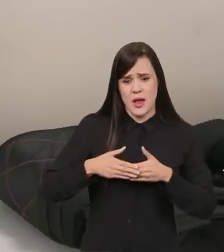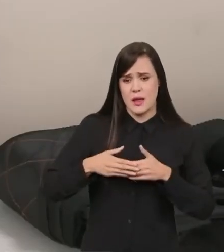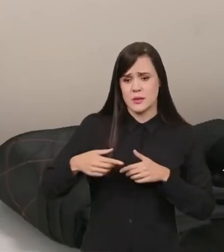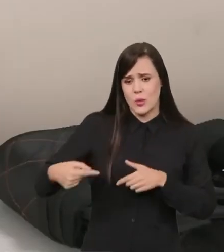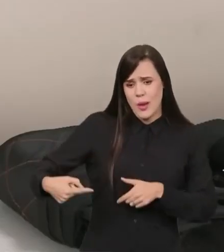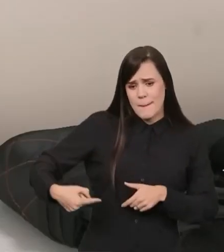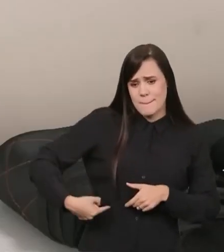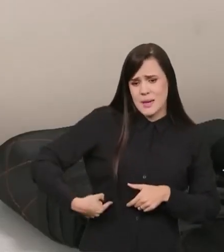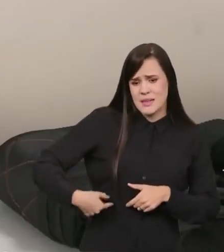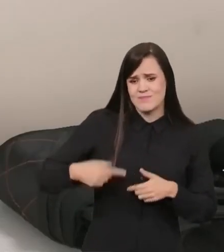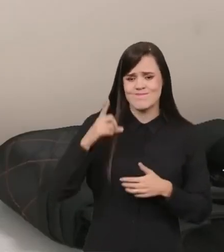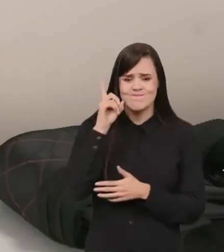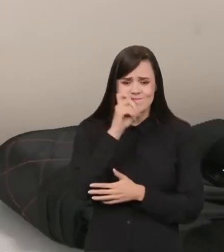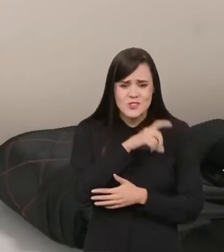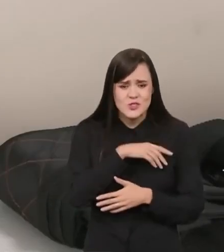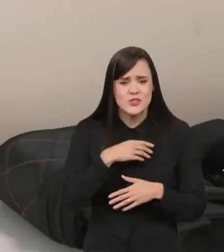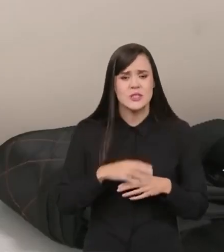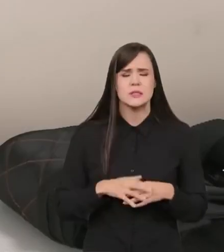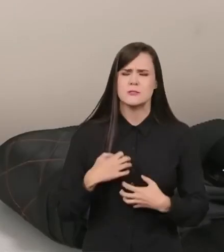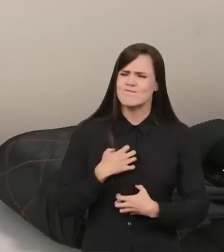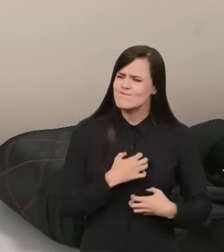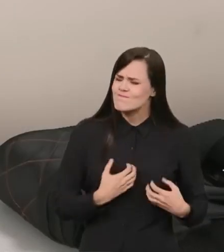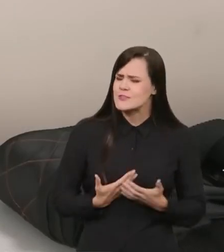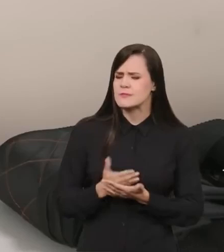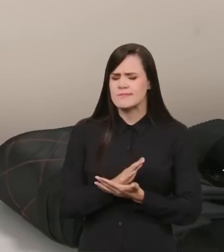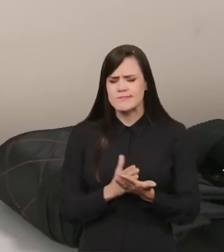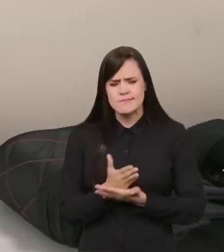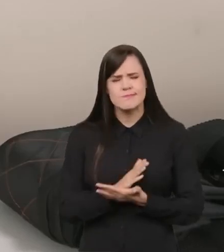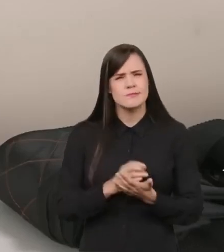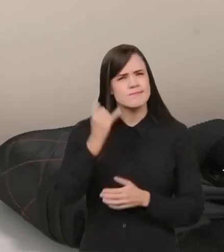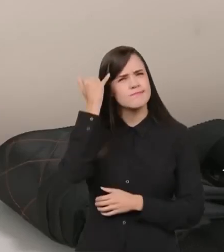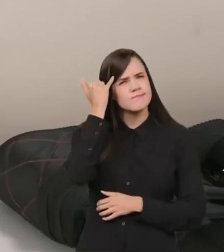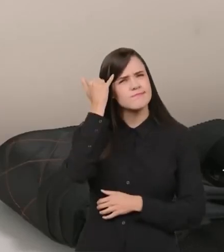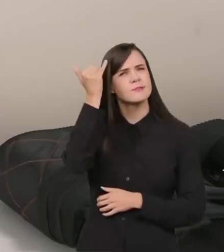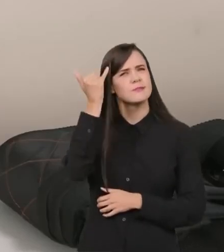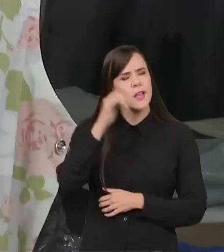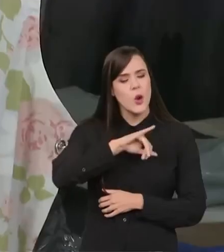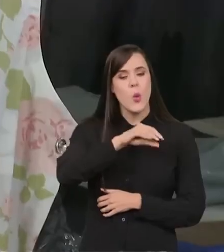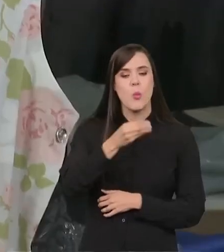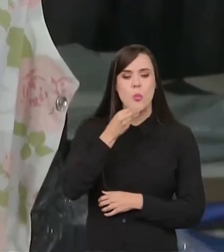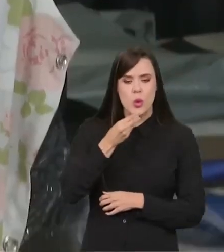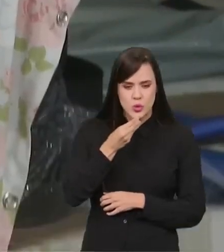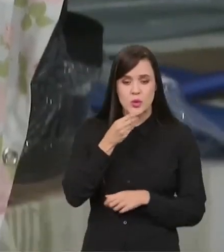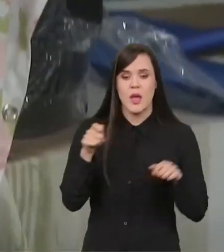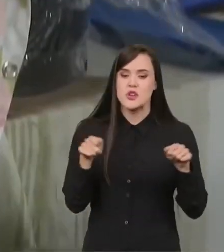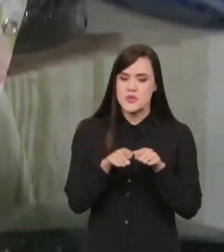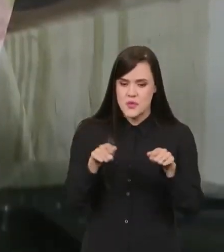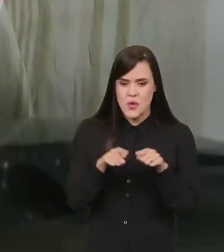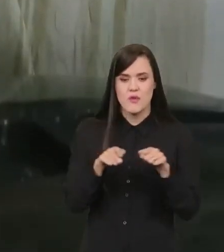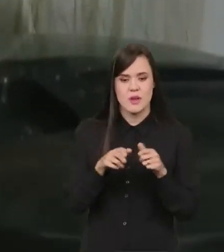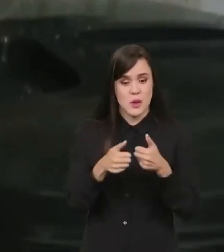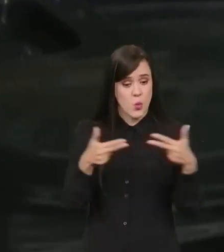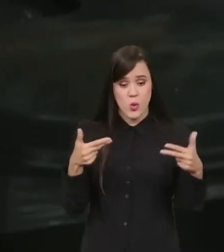o catéter. Era uma coisa. E aquilo lá foi me incomodando. Aí eu falei, chegou a minha oportunidade. Vou lançar alguma coisa que realmente